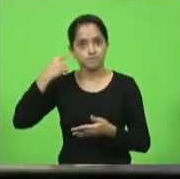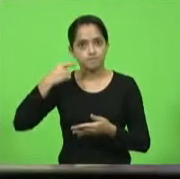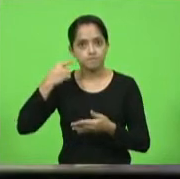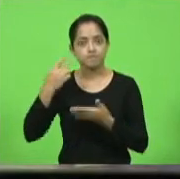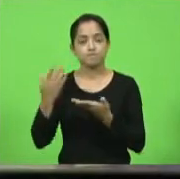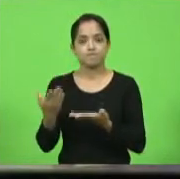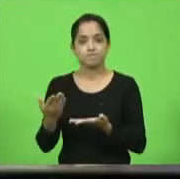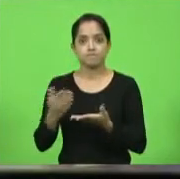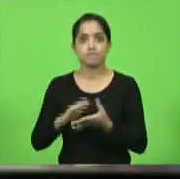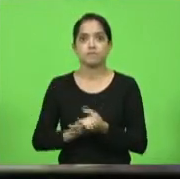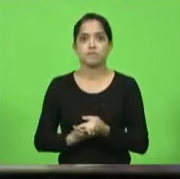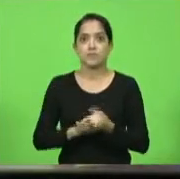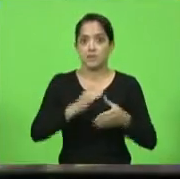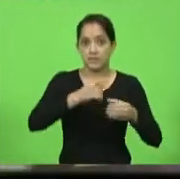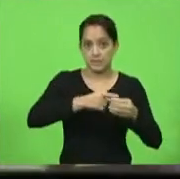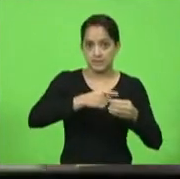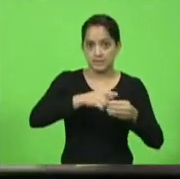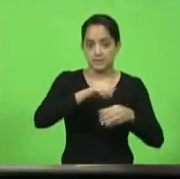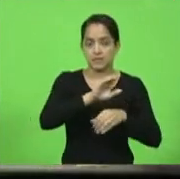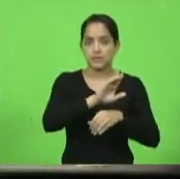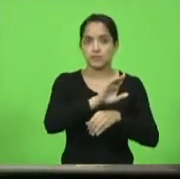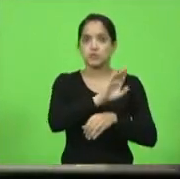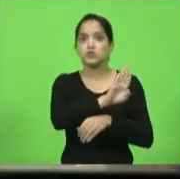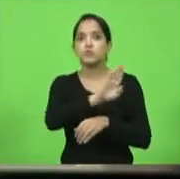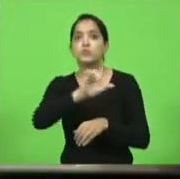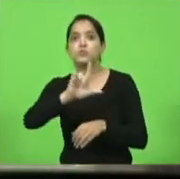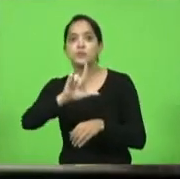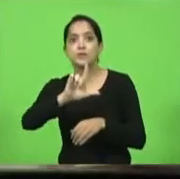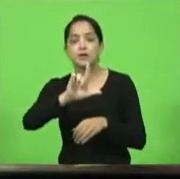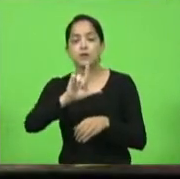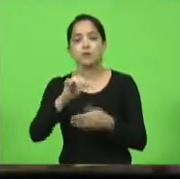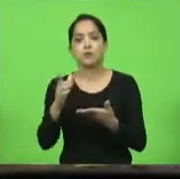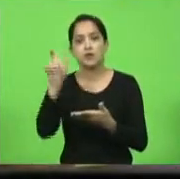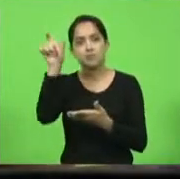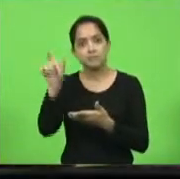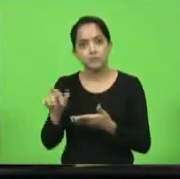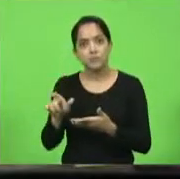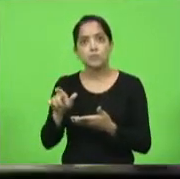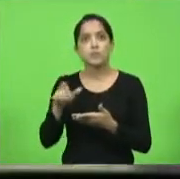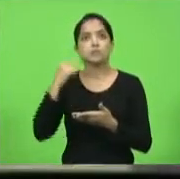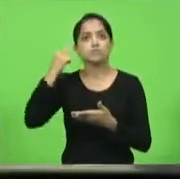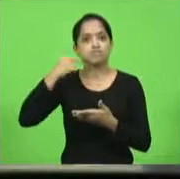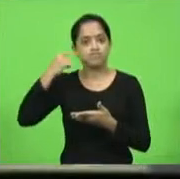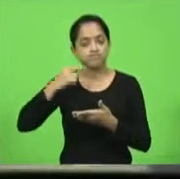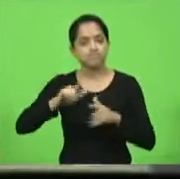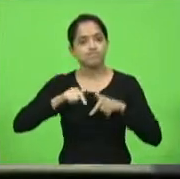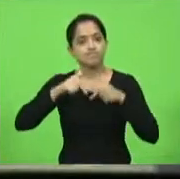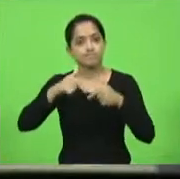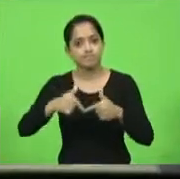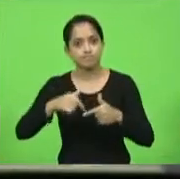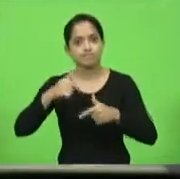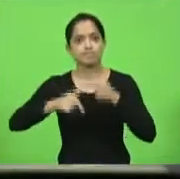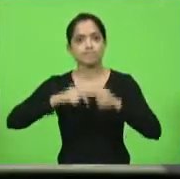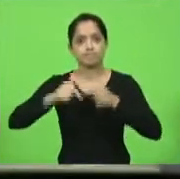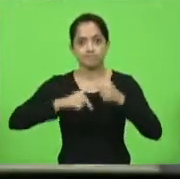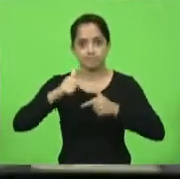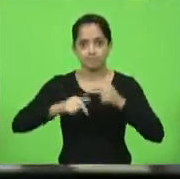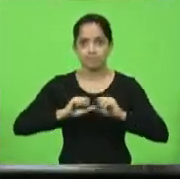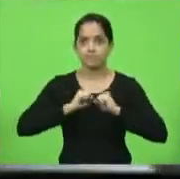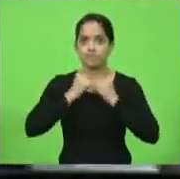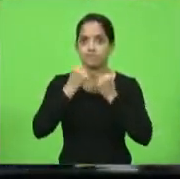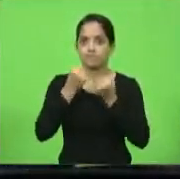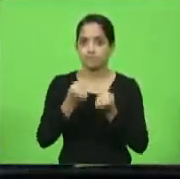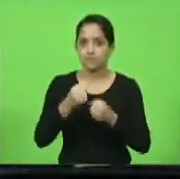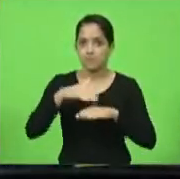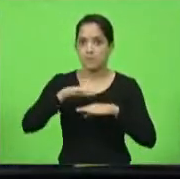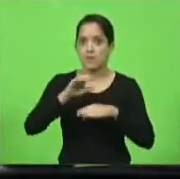Coelho Filho, na cidade de Blumenau, um advogado militante, atuante, um militante do nosso partido há mais